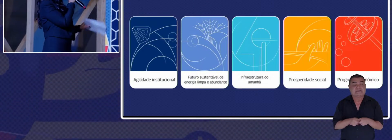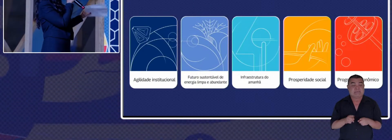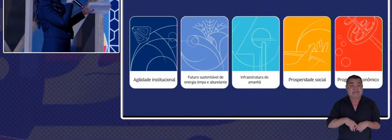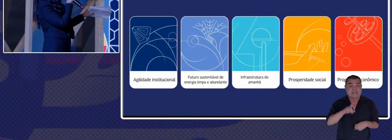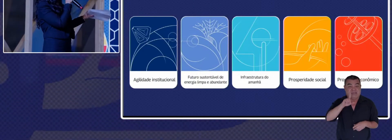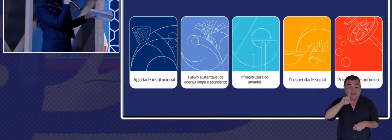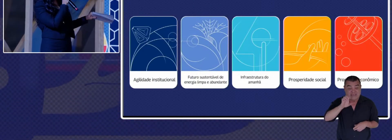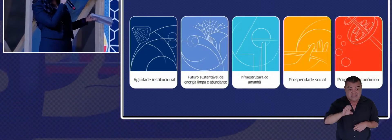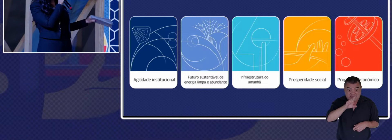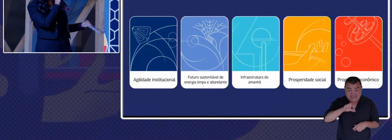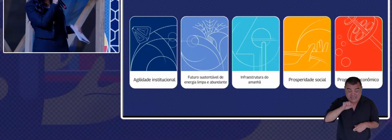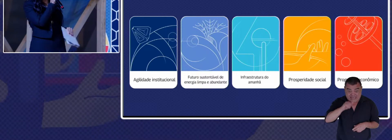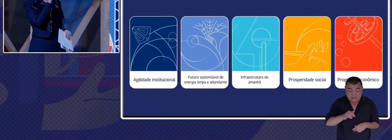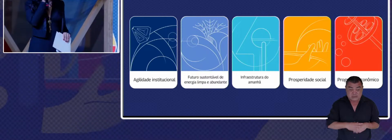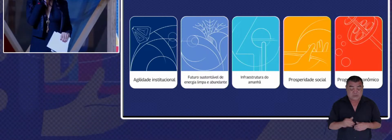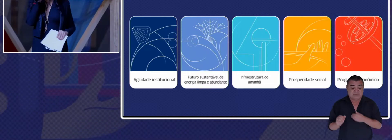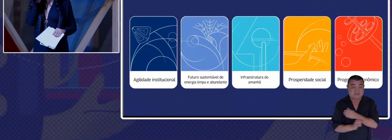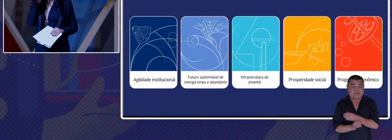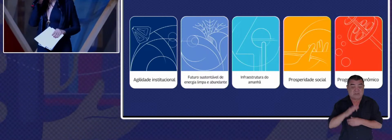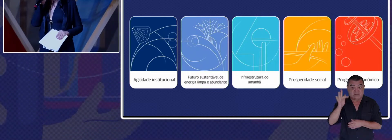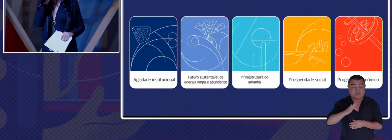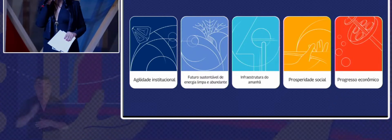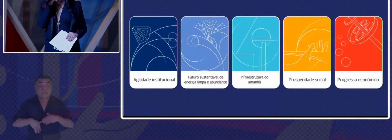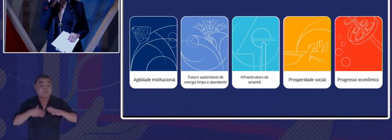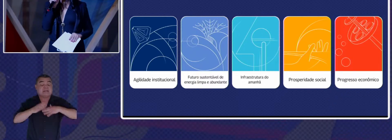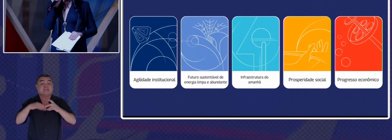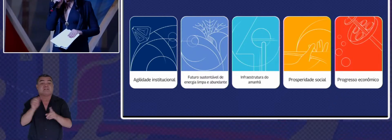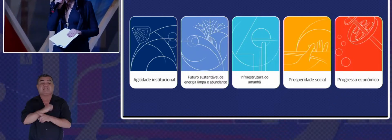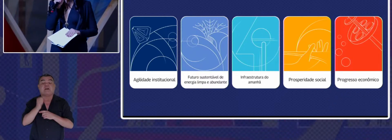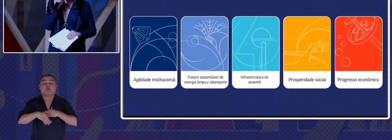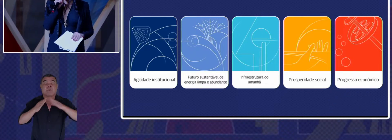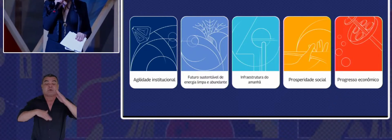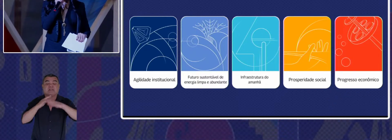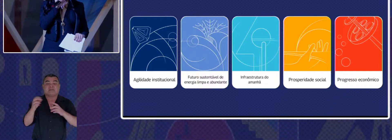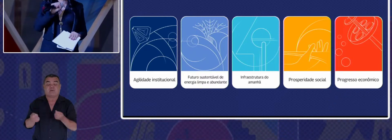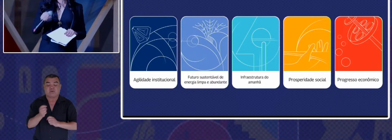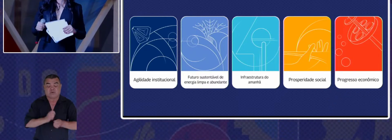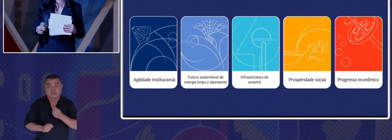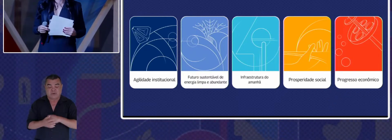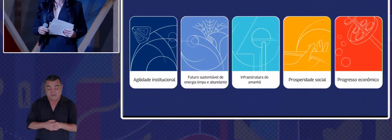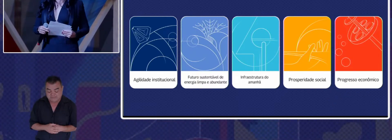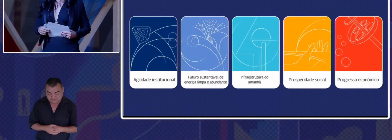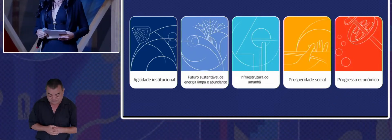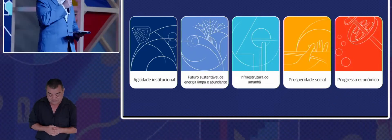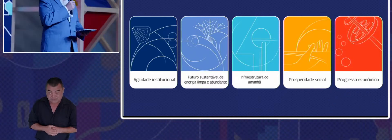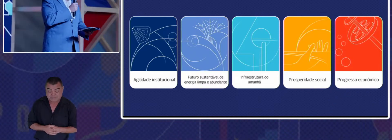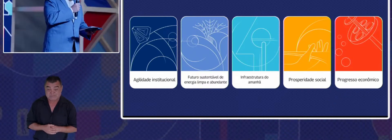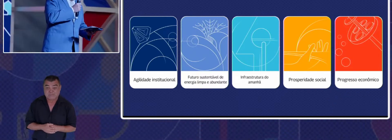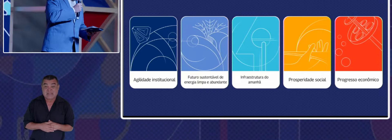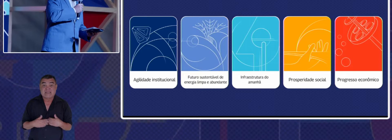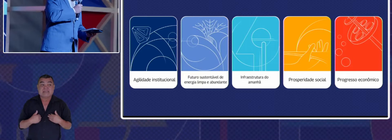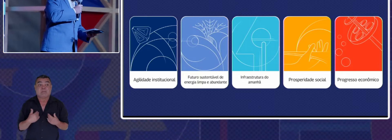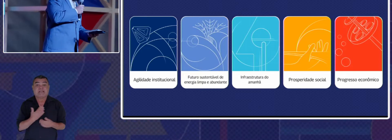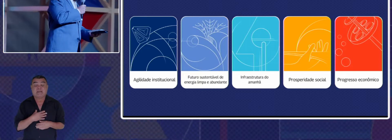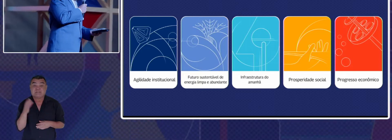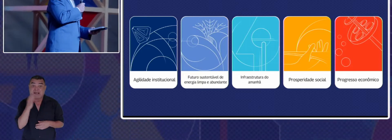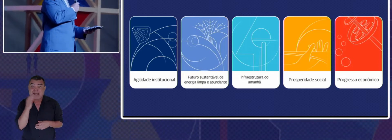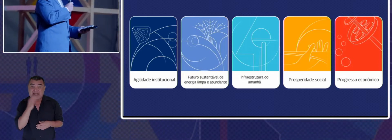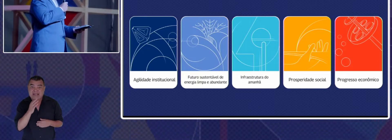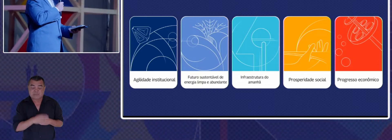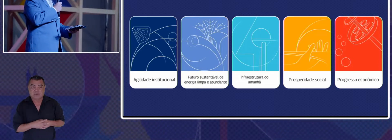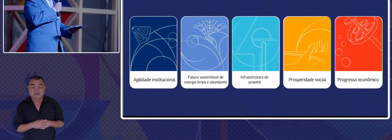eixo infraestrutura do amanhã prosperidade social e progresso econômico e não para sermos mais